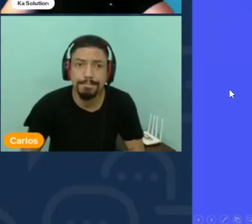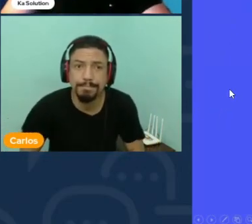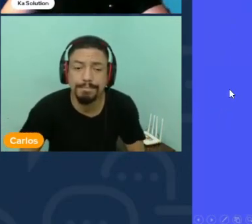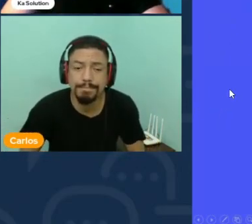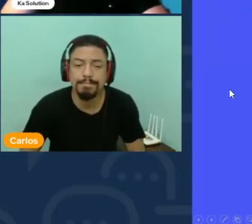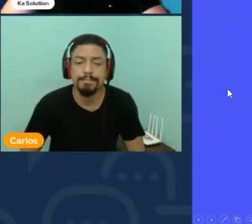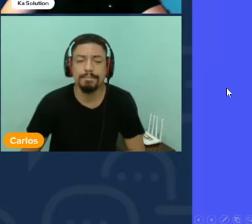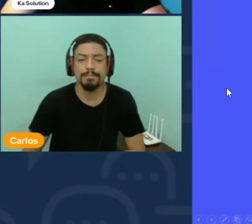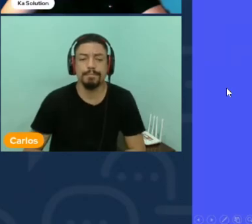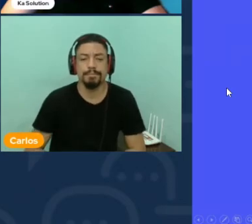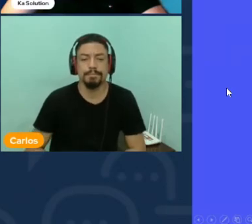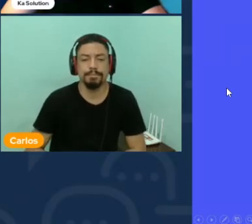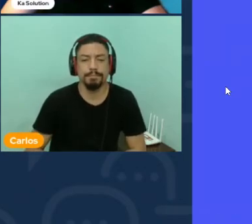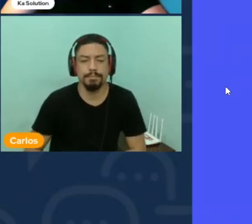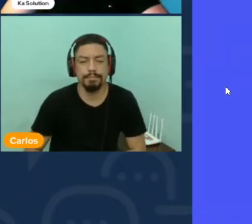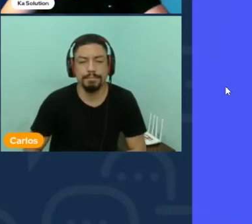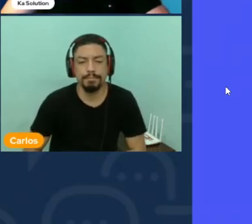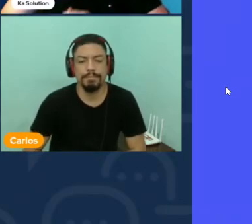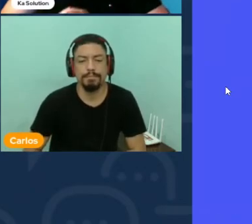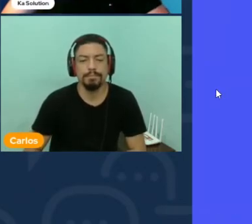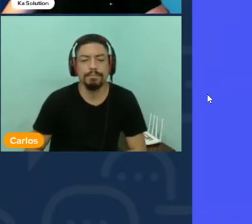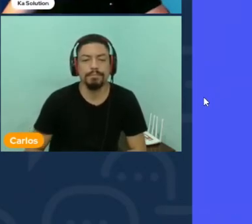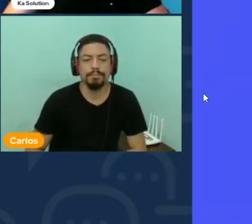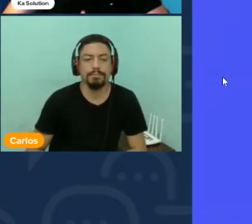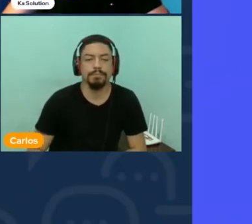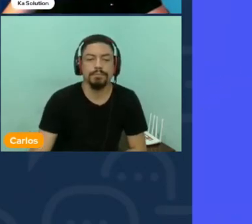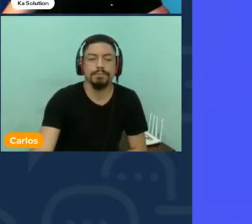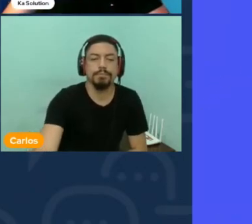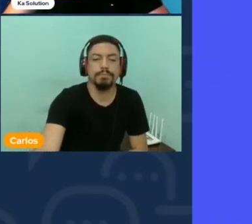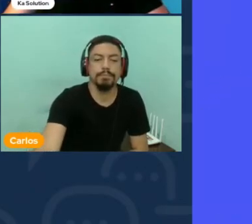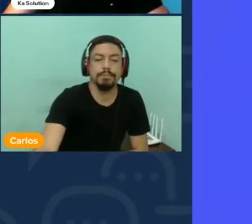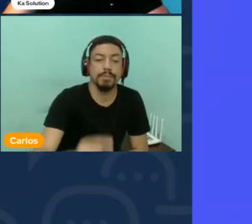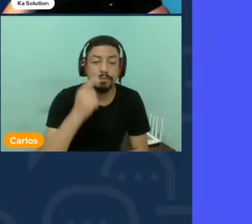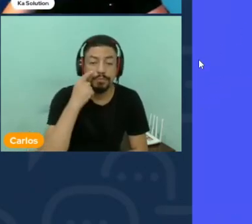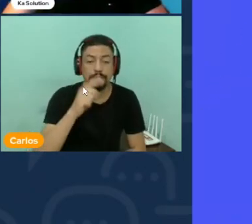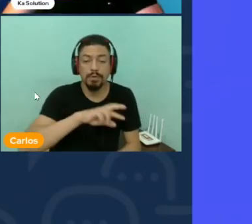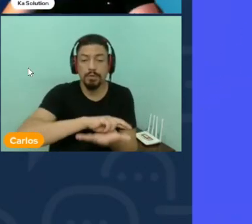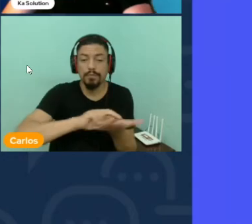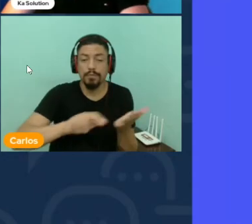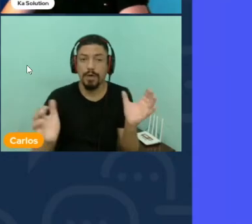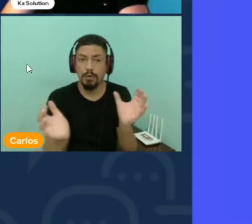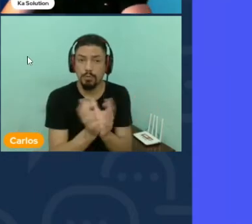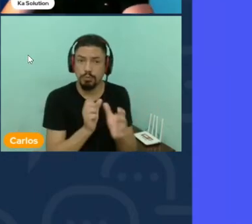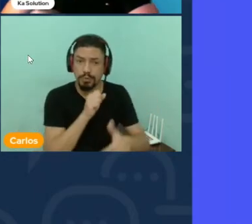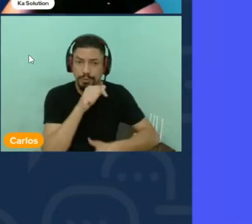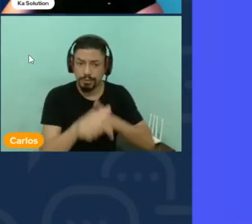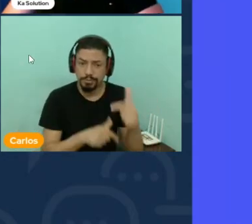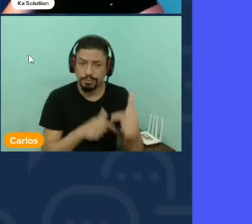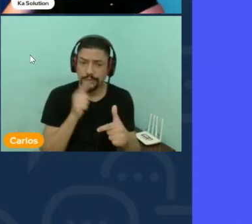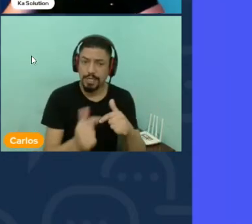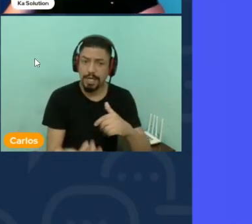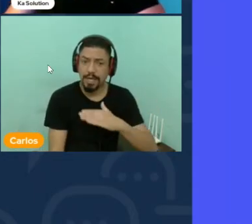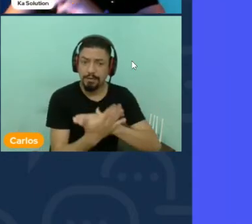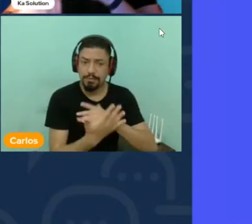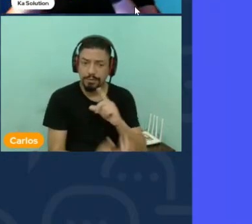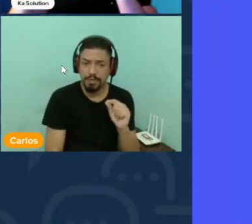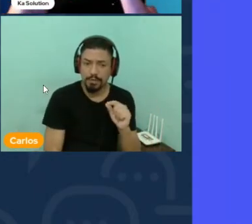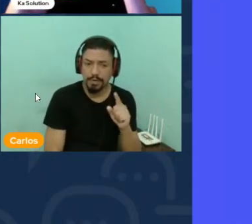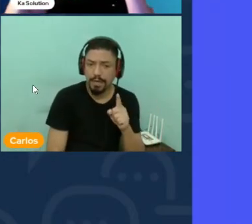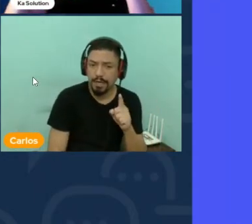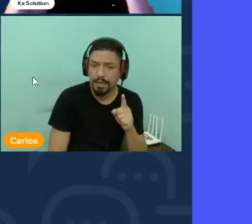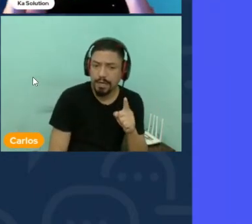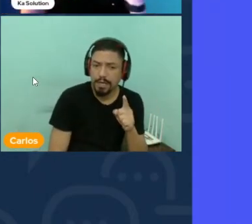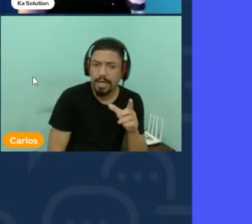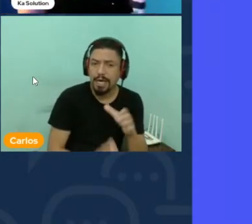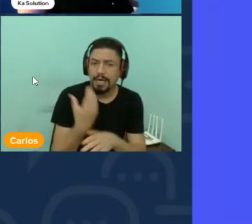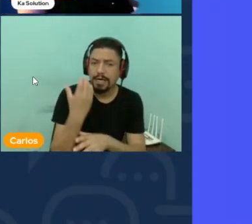Então, pessoal, a gente viu aqui um conjunto de serviços aqui que pode ajudar a gente a criar o